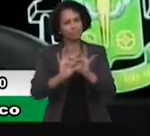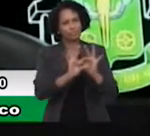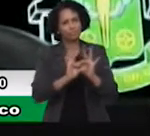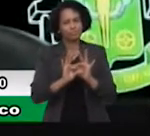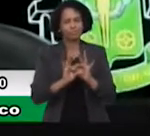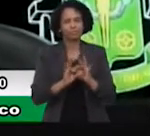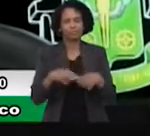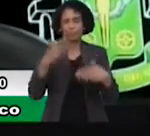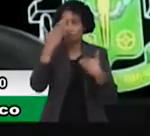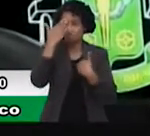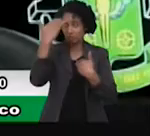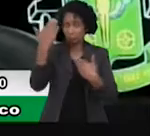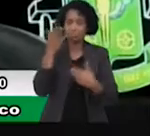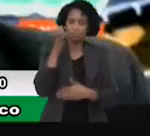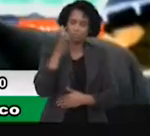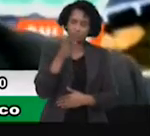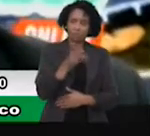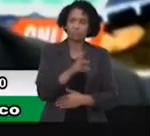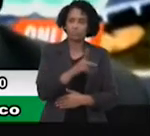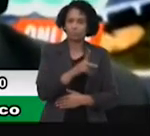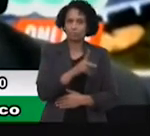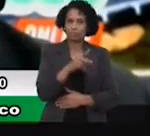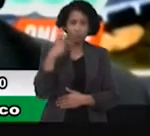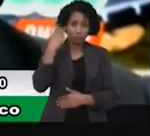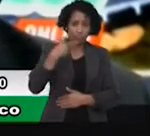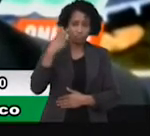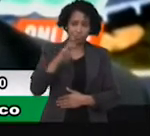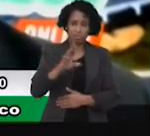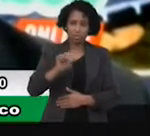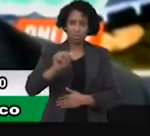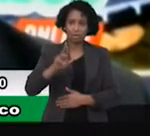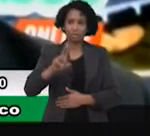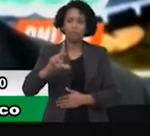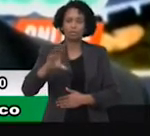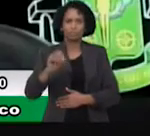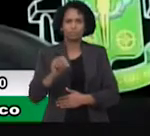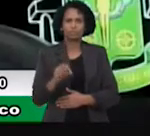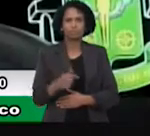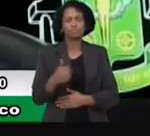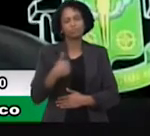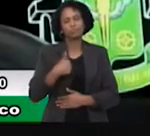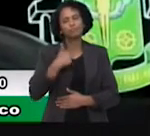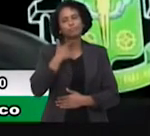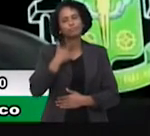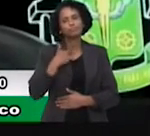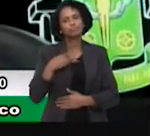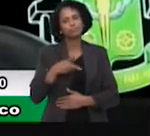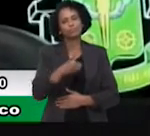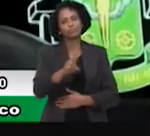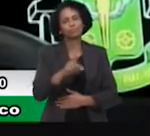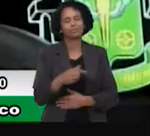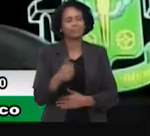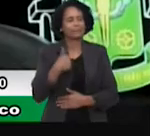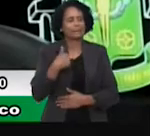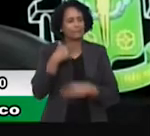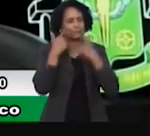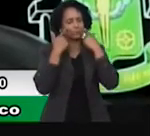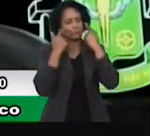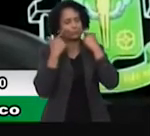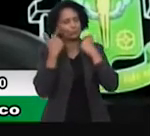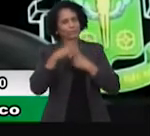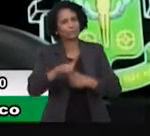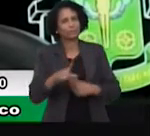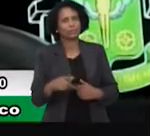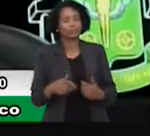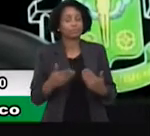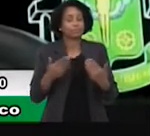Obrigado, nobre vereador Ricardo Silva, e falar para Vossa Excelência, e Vossa Excelência continuar, se Vossa Excelência ia fazer eu chorar aqui de novo. Mas dizer